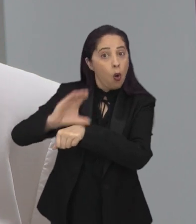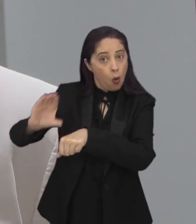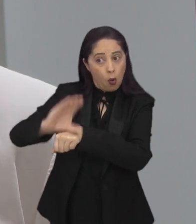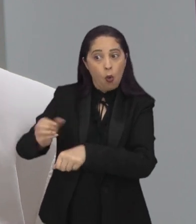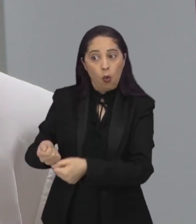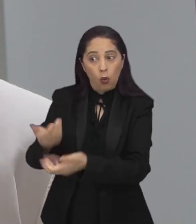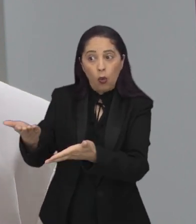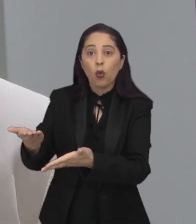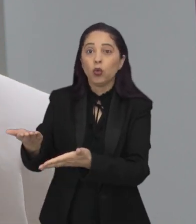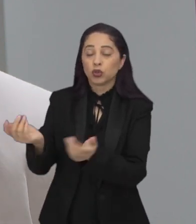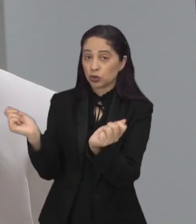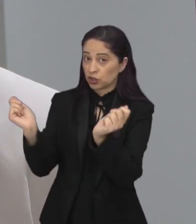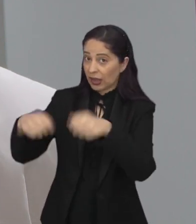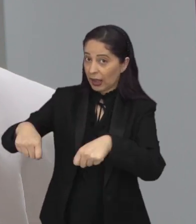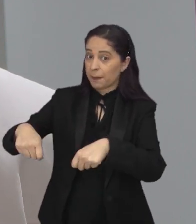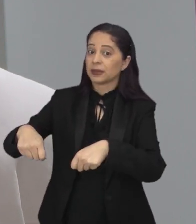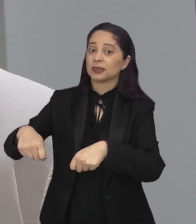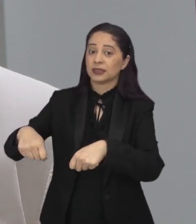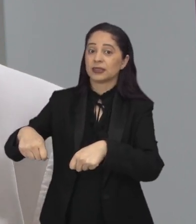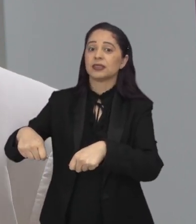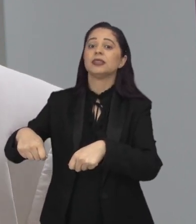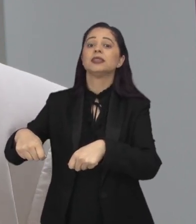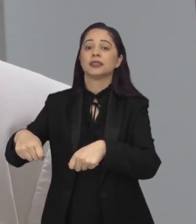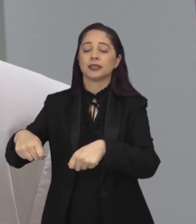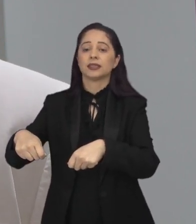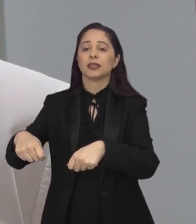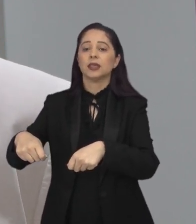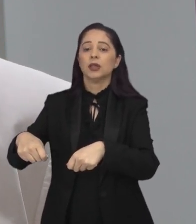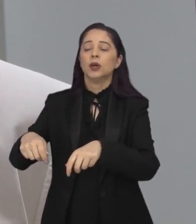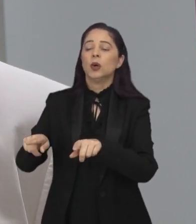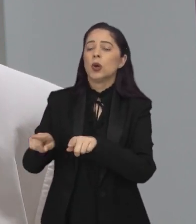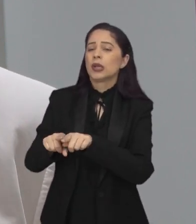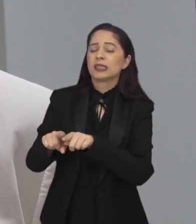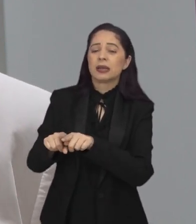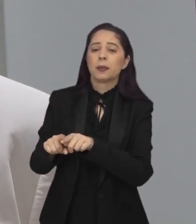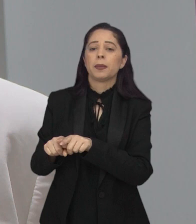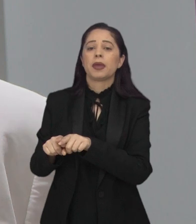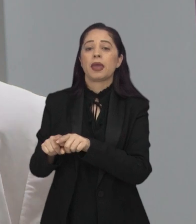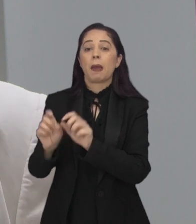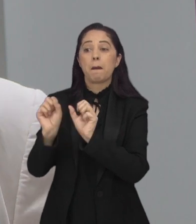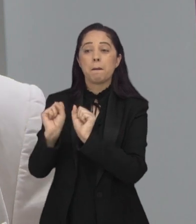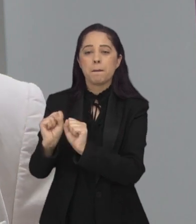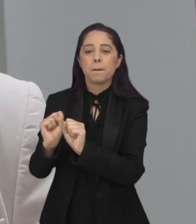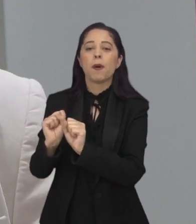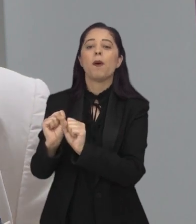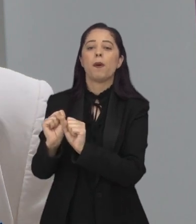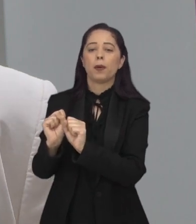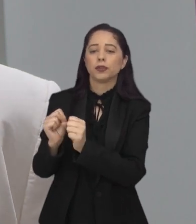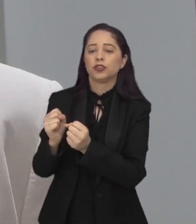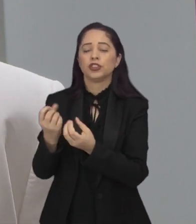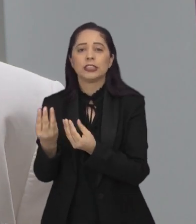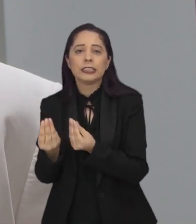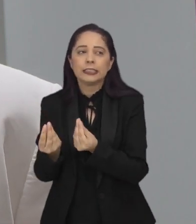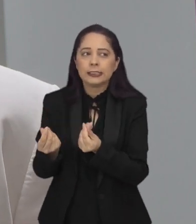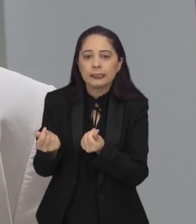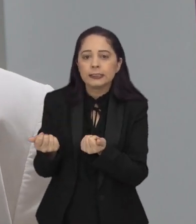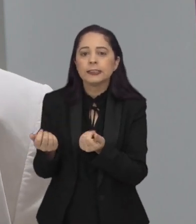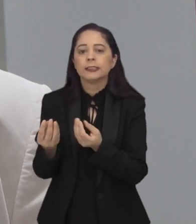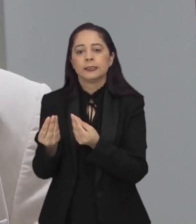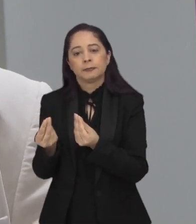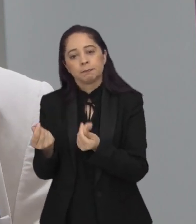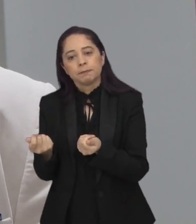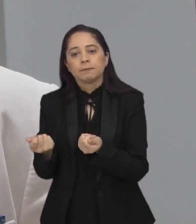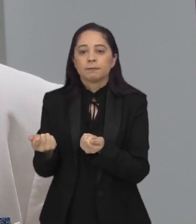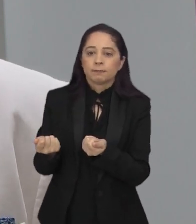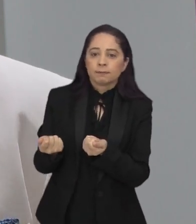pelo Qualifica, que eu lembro, fico muito feliz que é uma lei de nossa autoria, quando você pensa também que você pode destinar